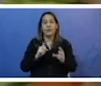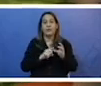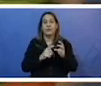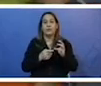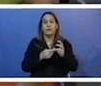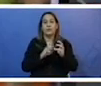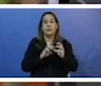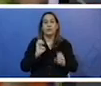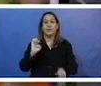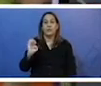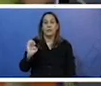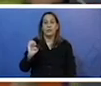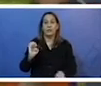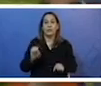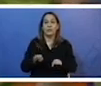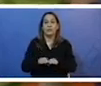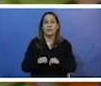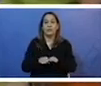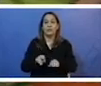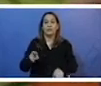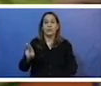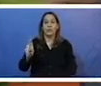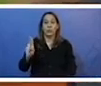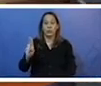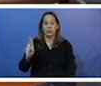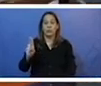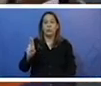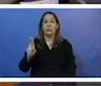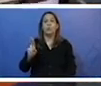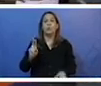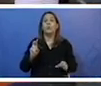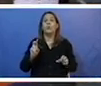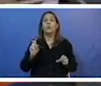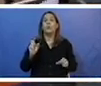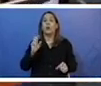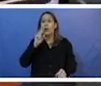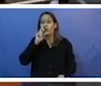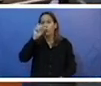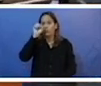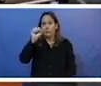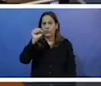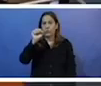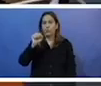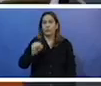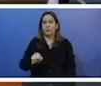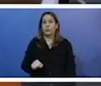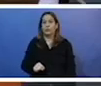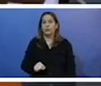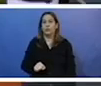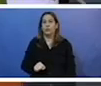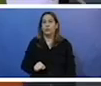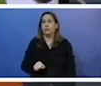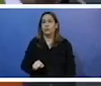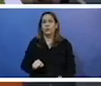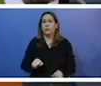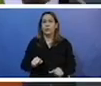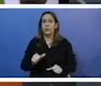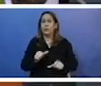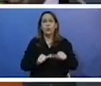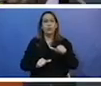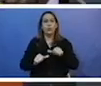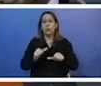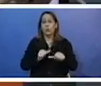quando elas estão na sílaba forte da palavra? Quando elas estão na sílaba forte da palavra, não há